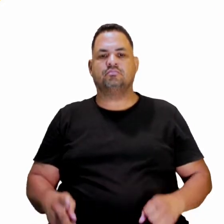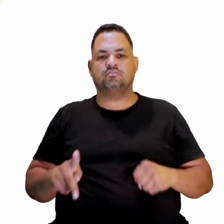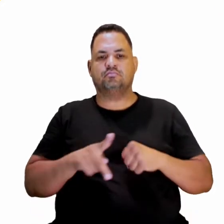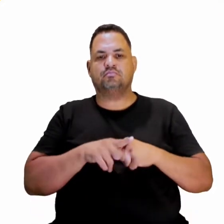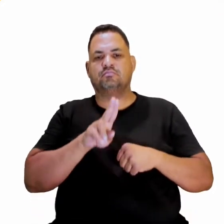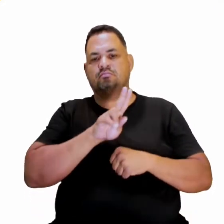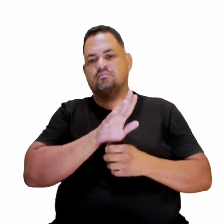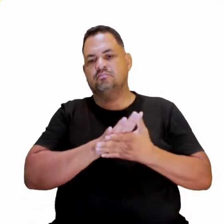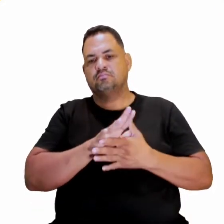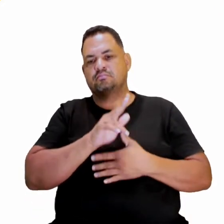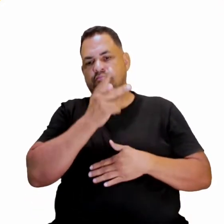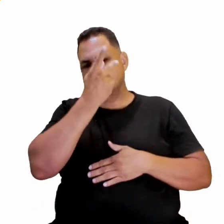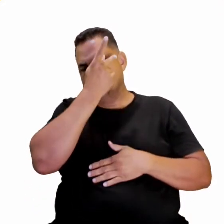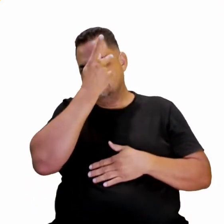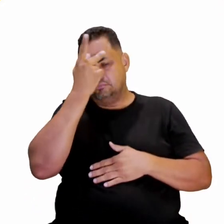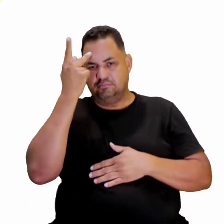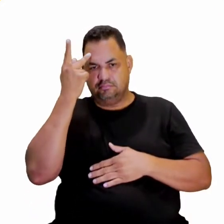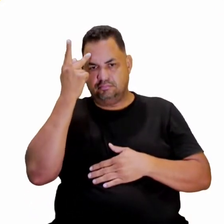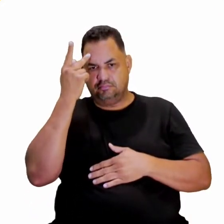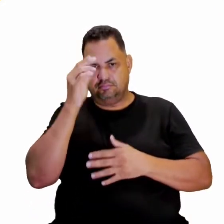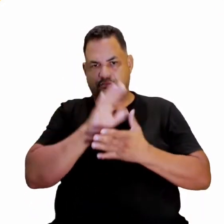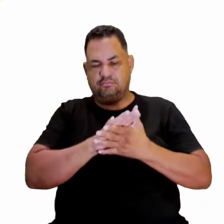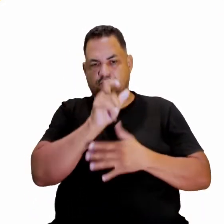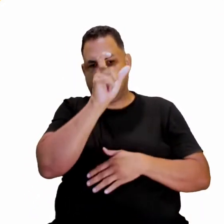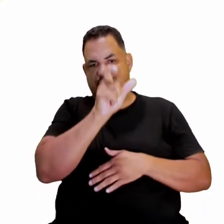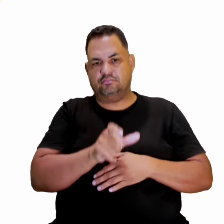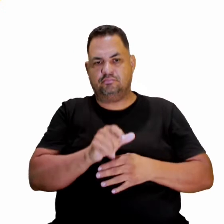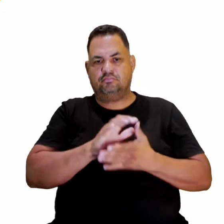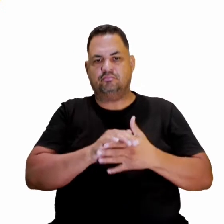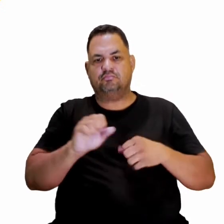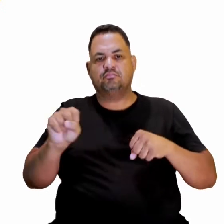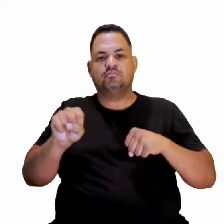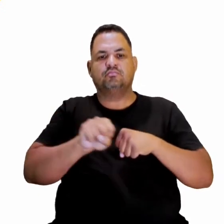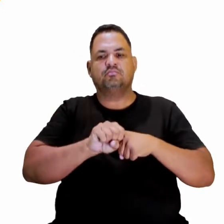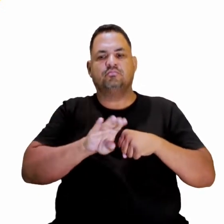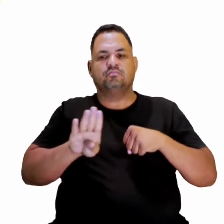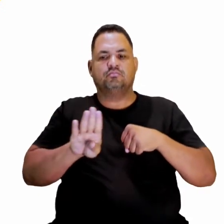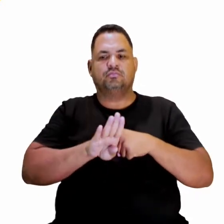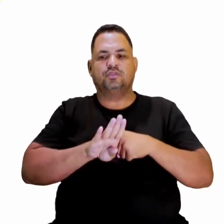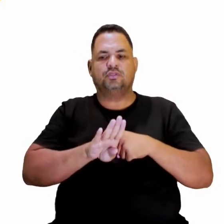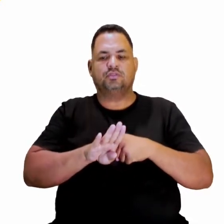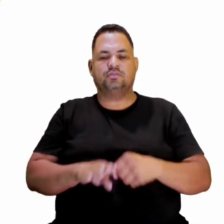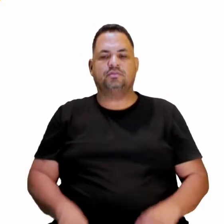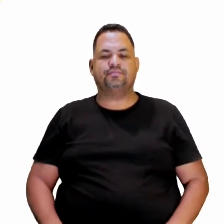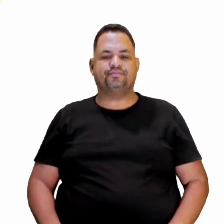um sujeito, um substantivo, para ser o quê? O